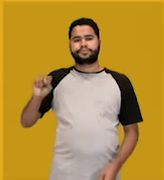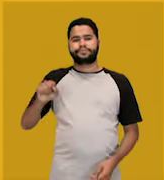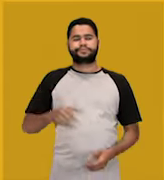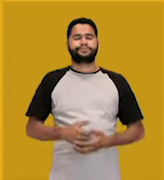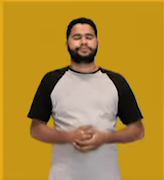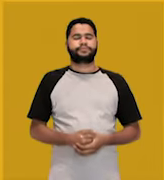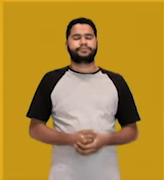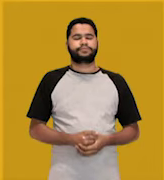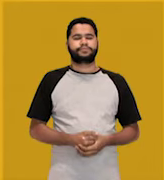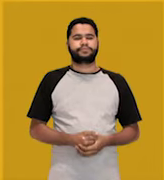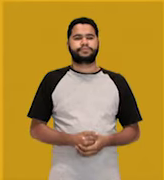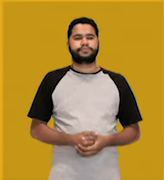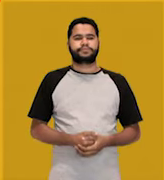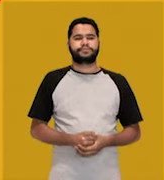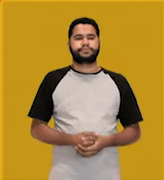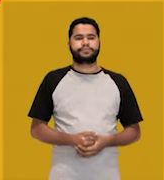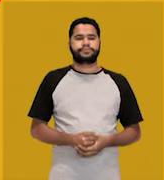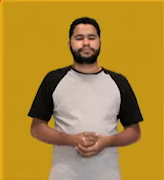19